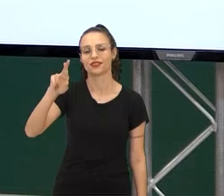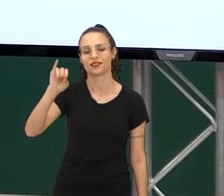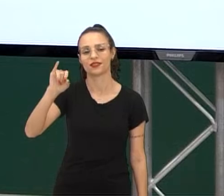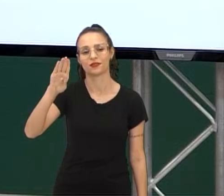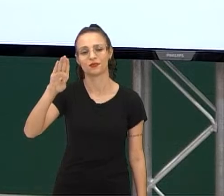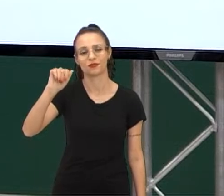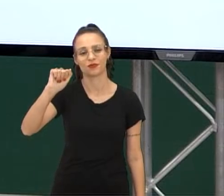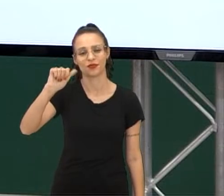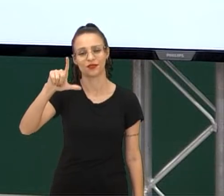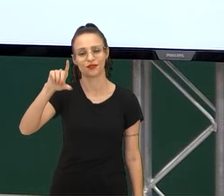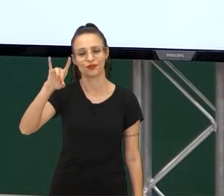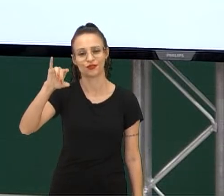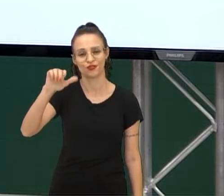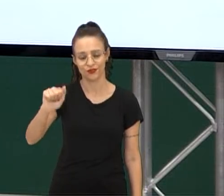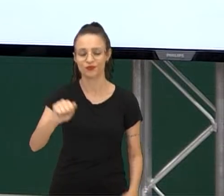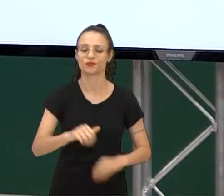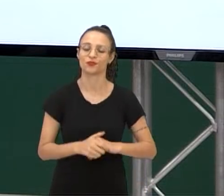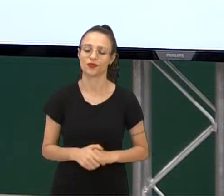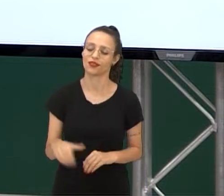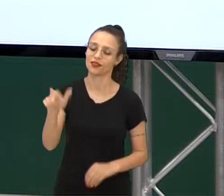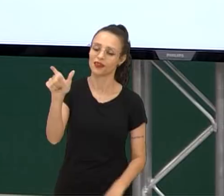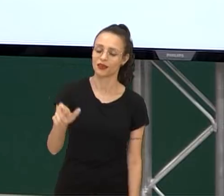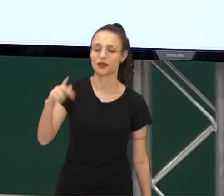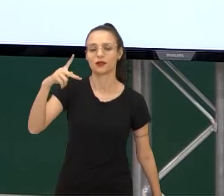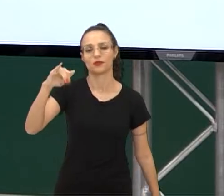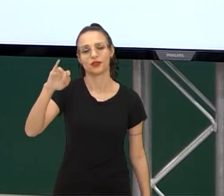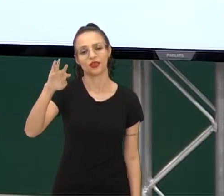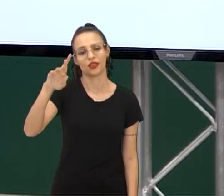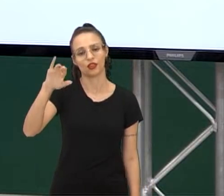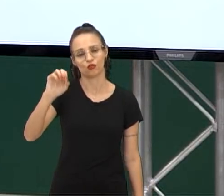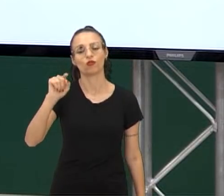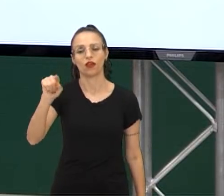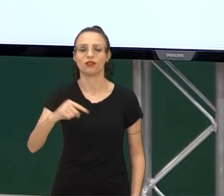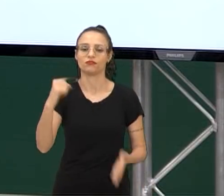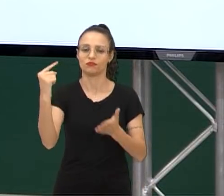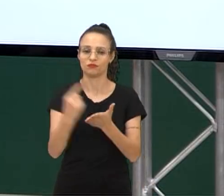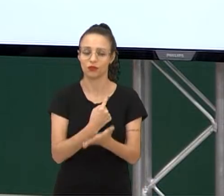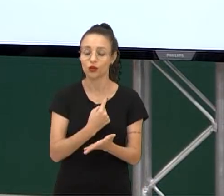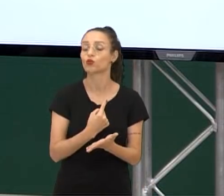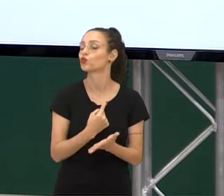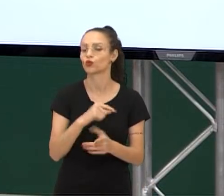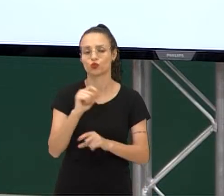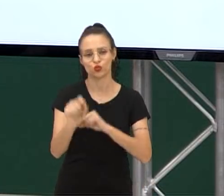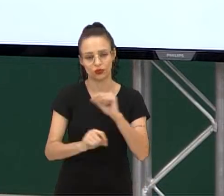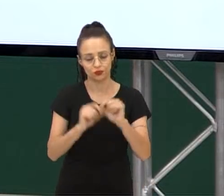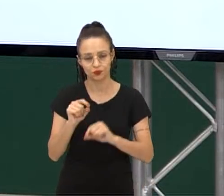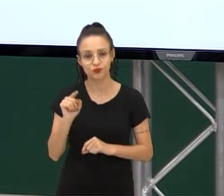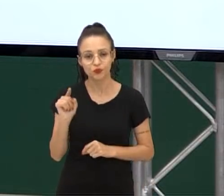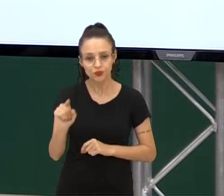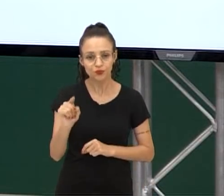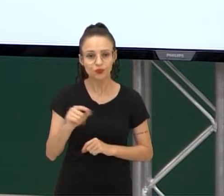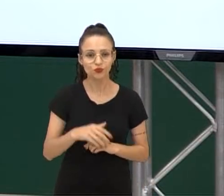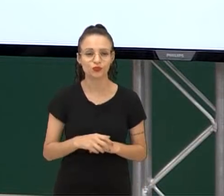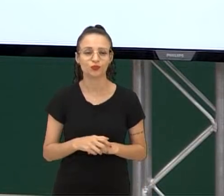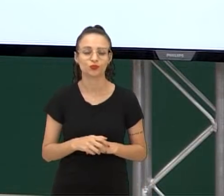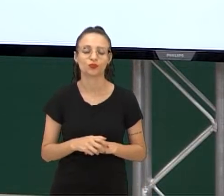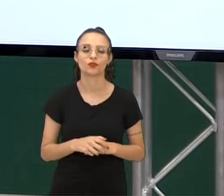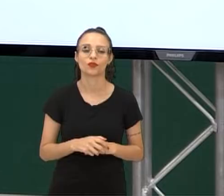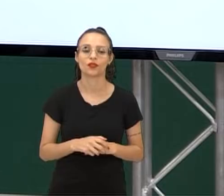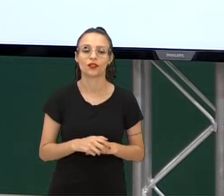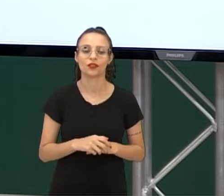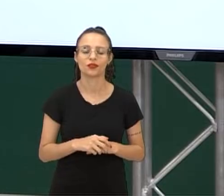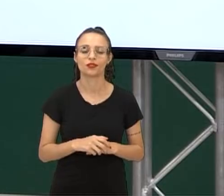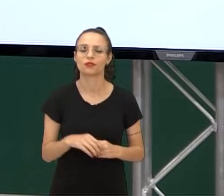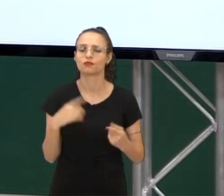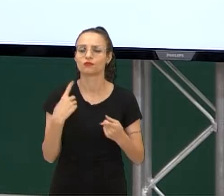pergunta do Pietro, de Marechal Cândido Rondon, da escola Heron Domingues, de Marechal Cândido Rondon,